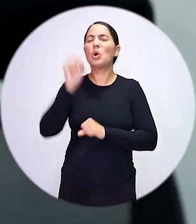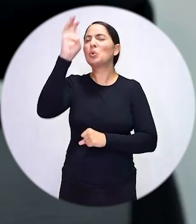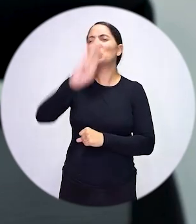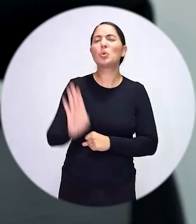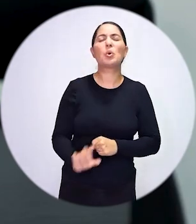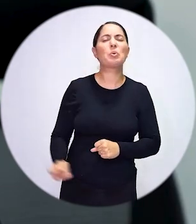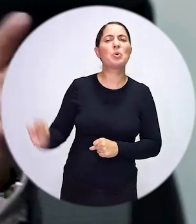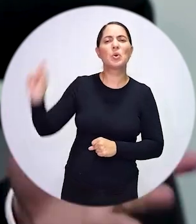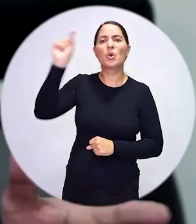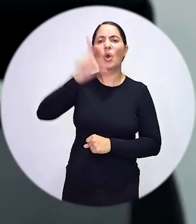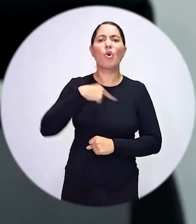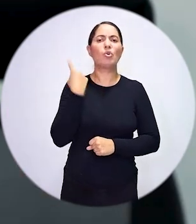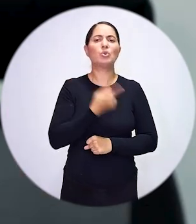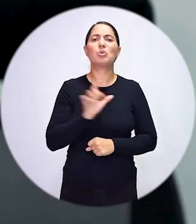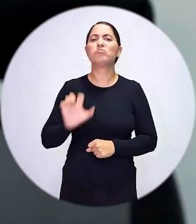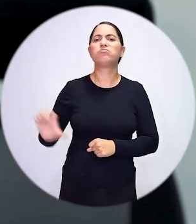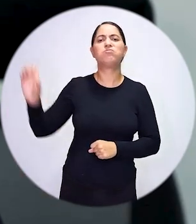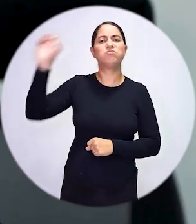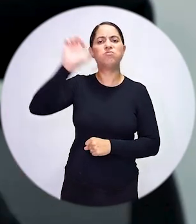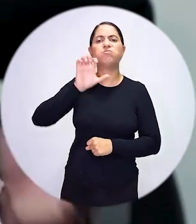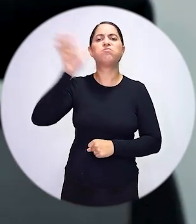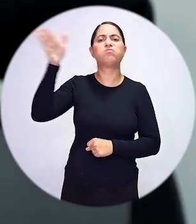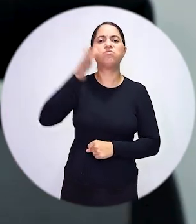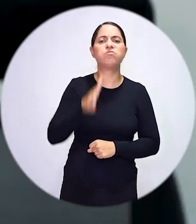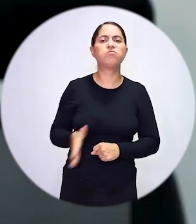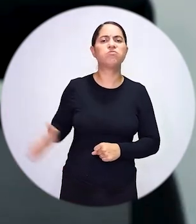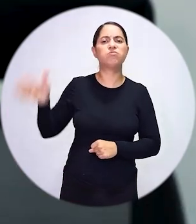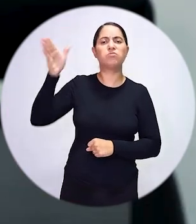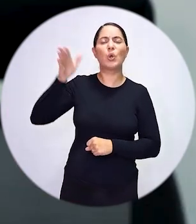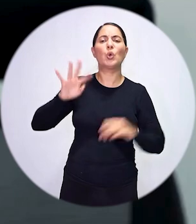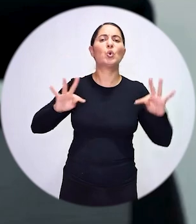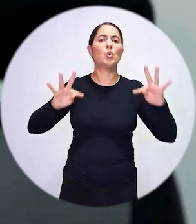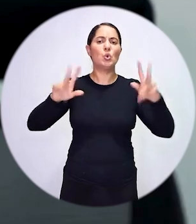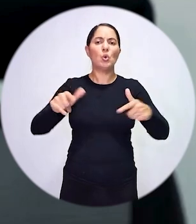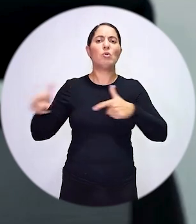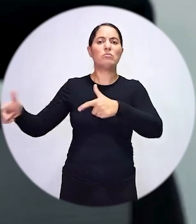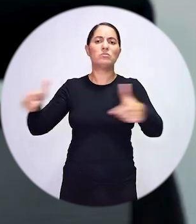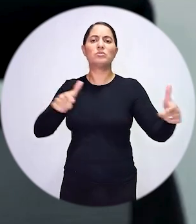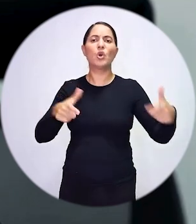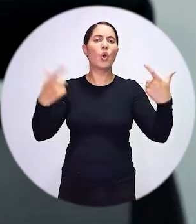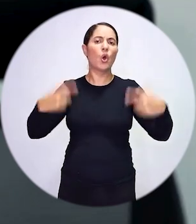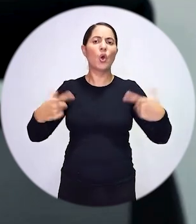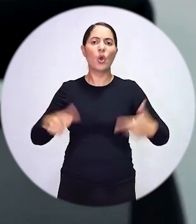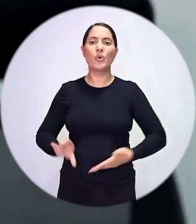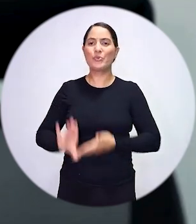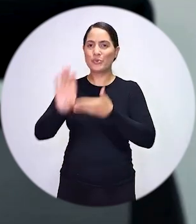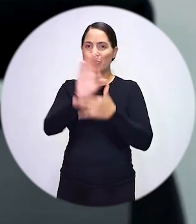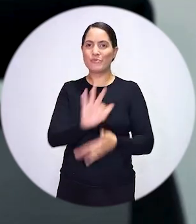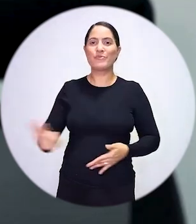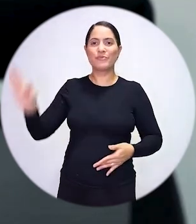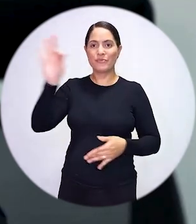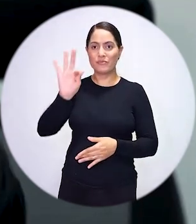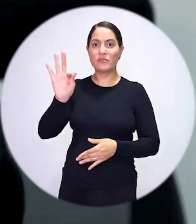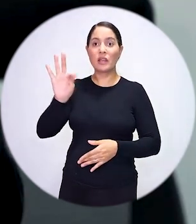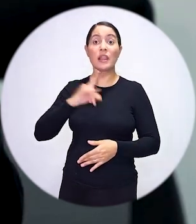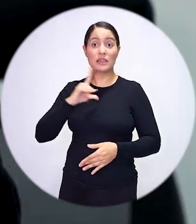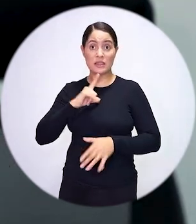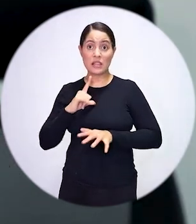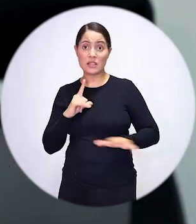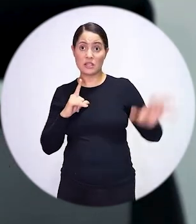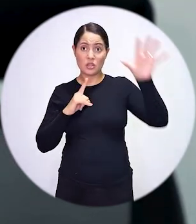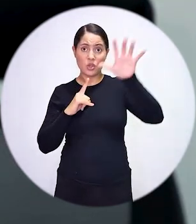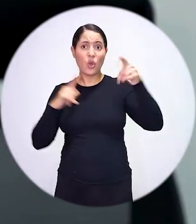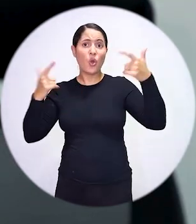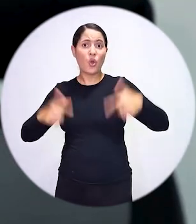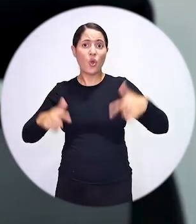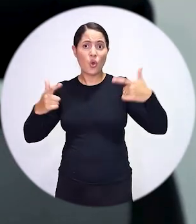último ano todo o Brasil. Andaremos todos os estados, todas as subseções, se possível, levando a presença do Conselho Federal, assim como junto